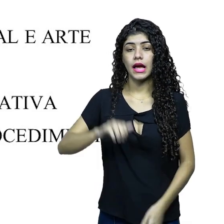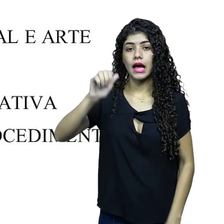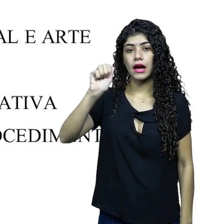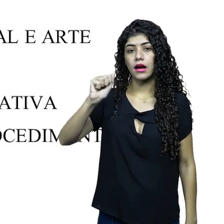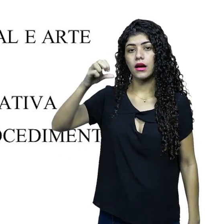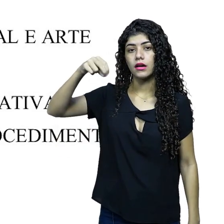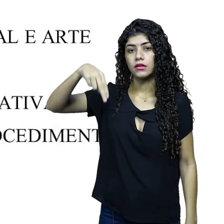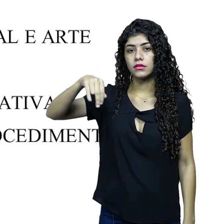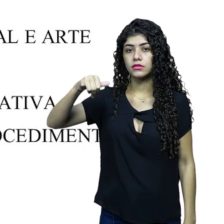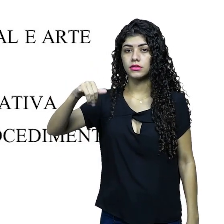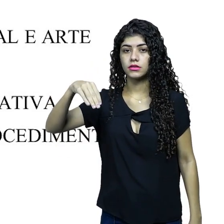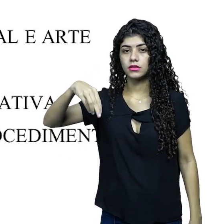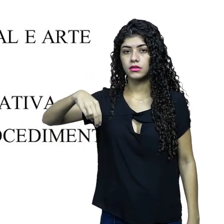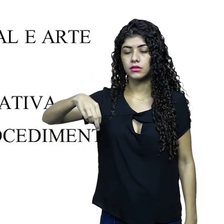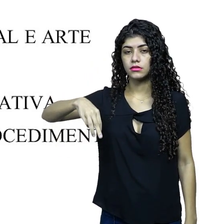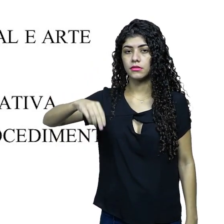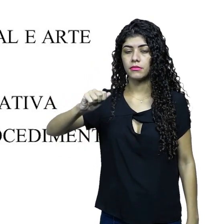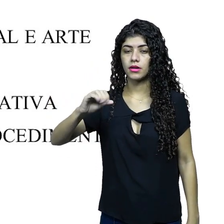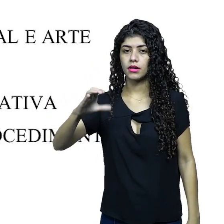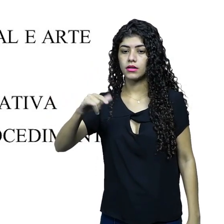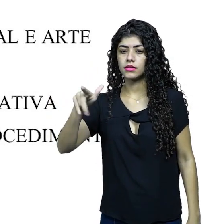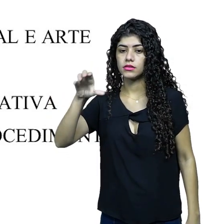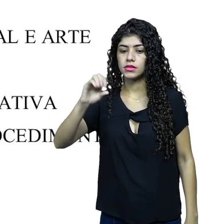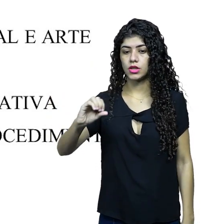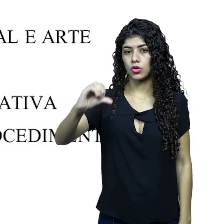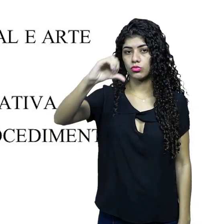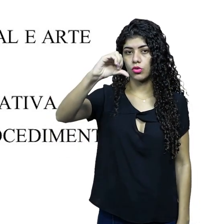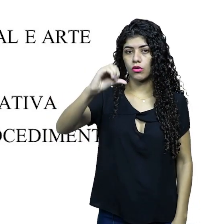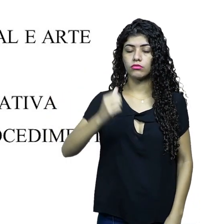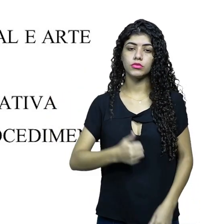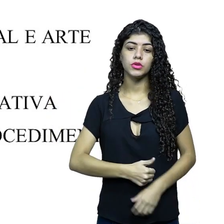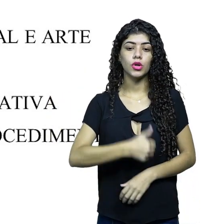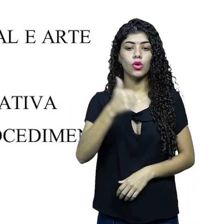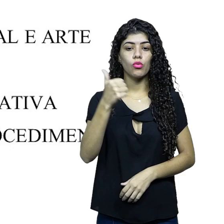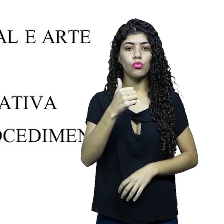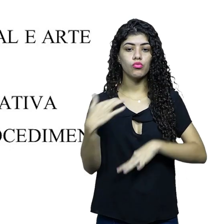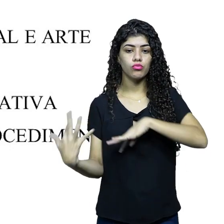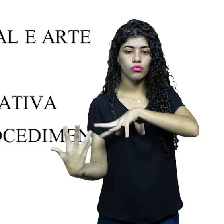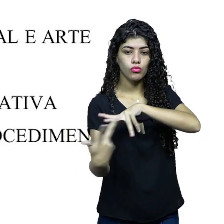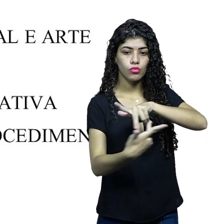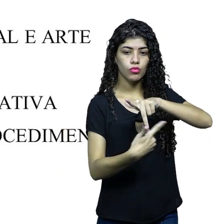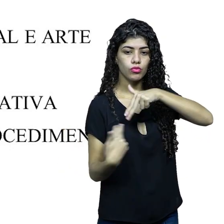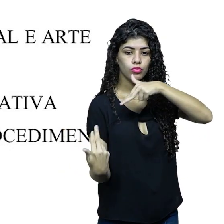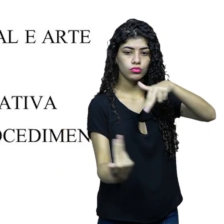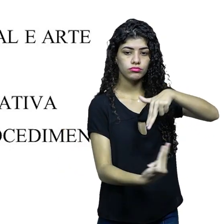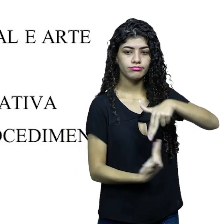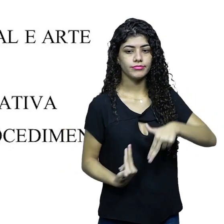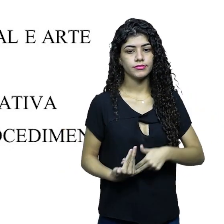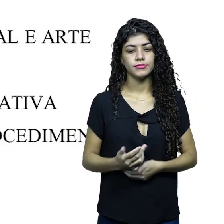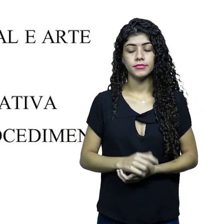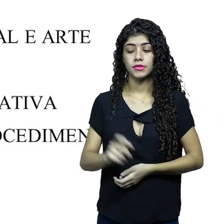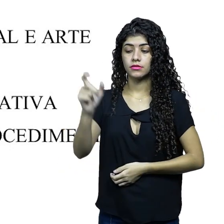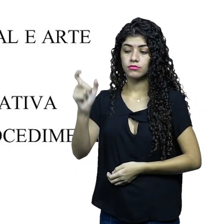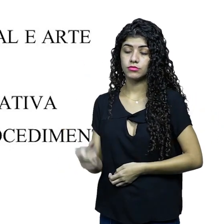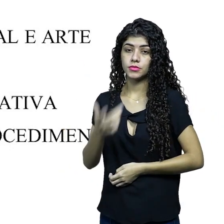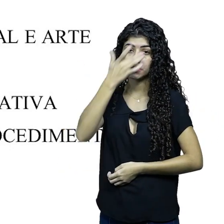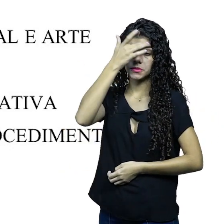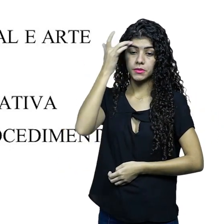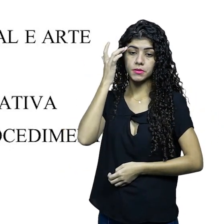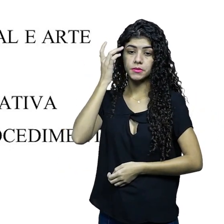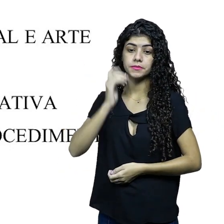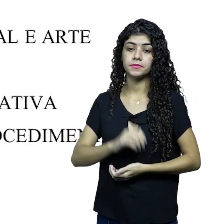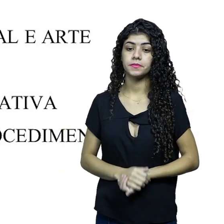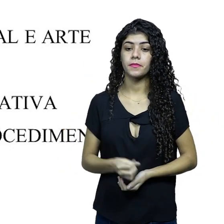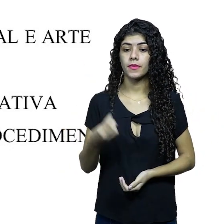Elementos criativos da animação. São 9. 1. O universo. 2. Perfil